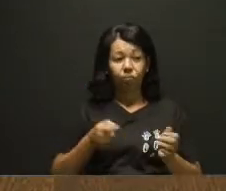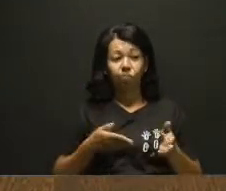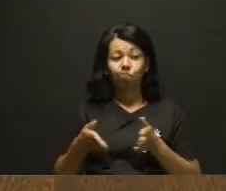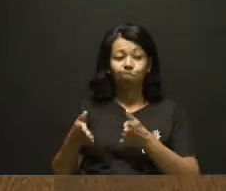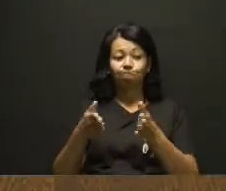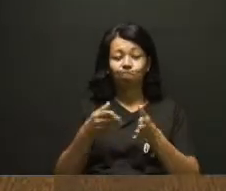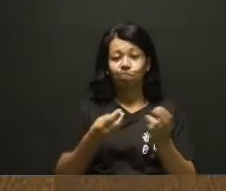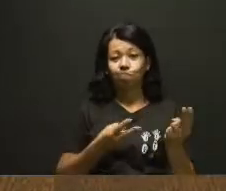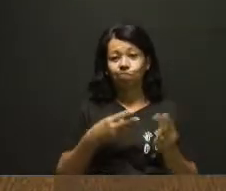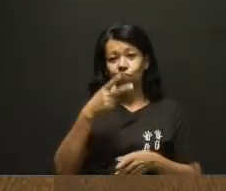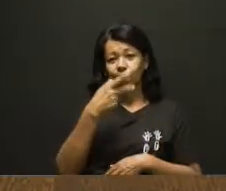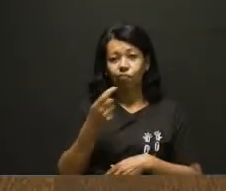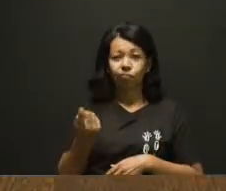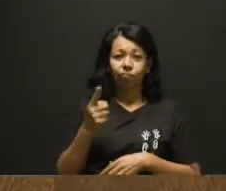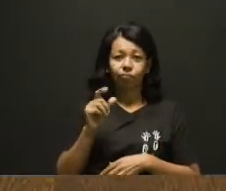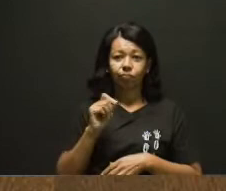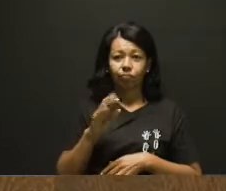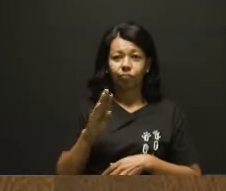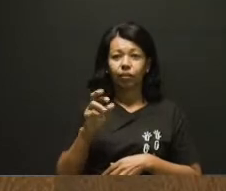benito